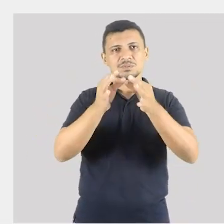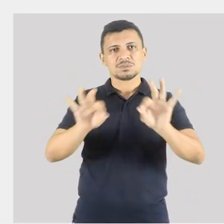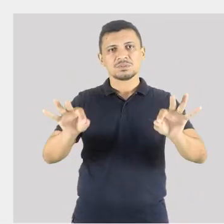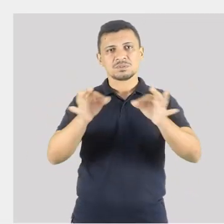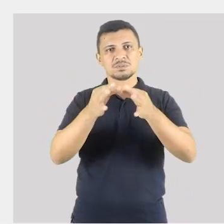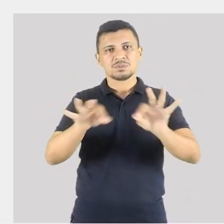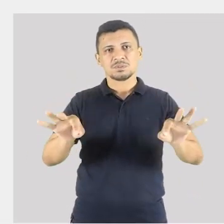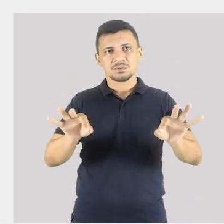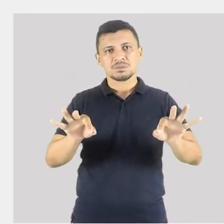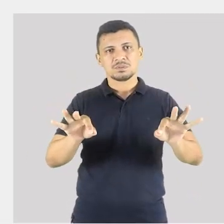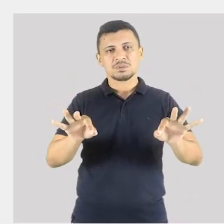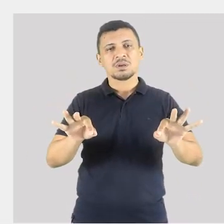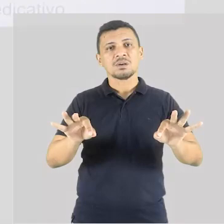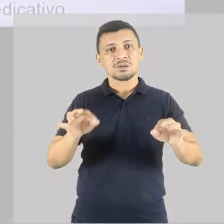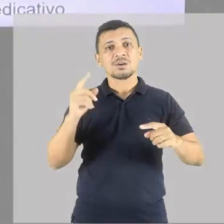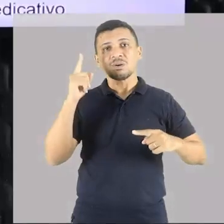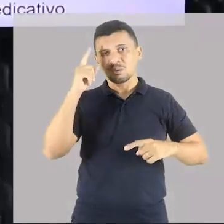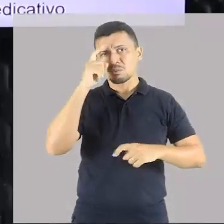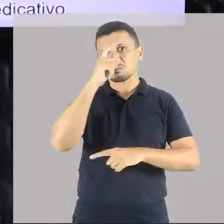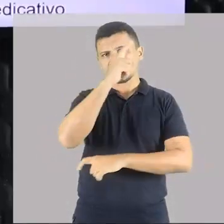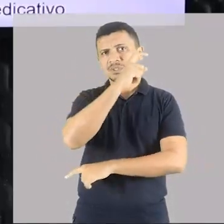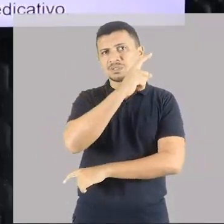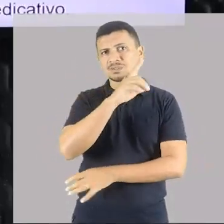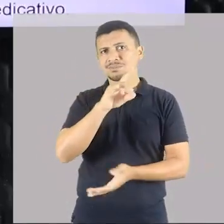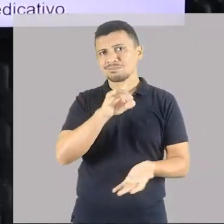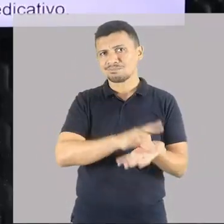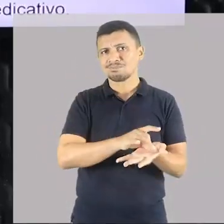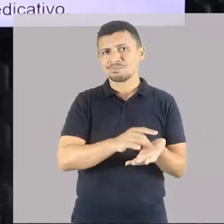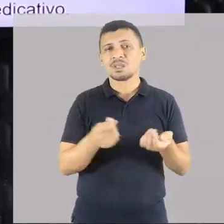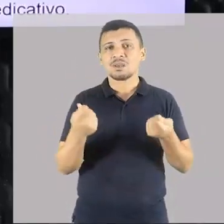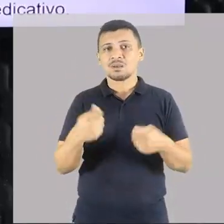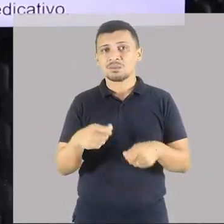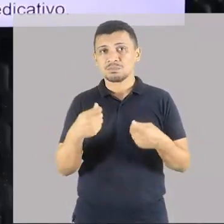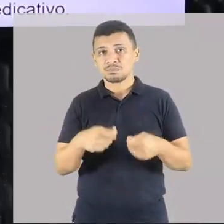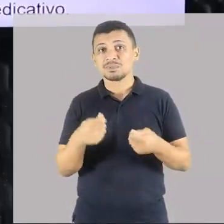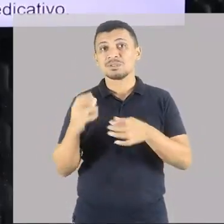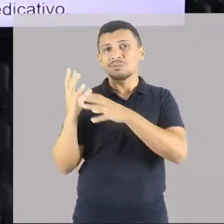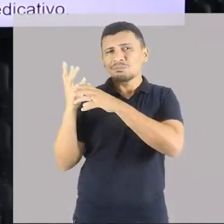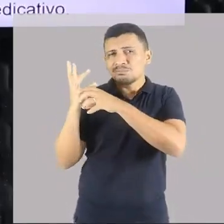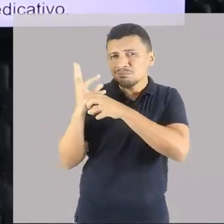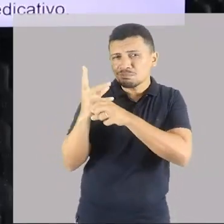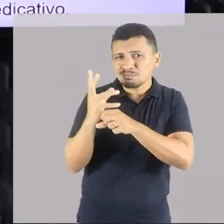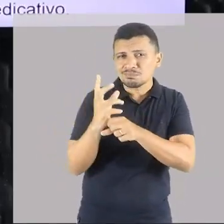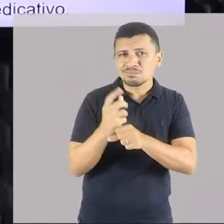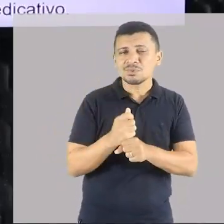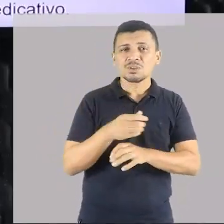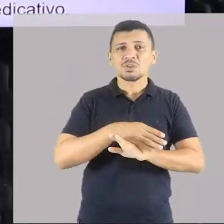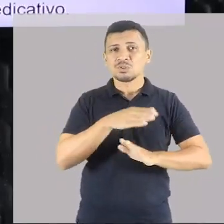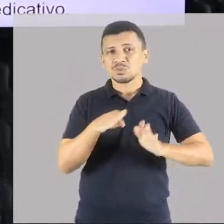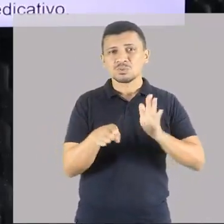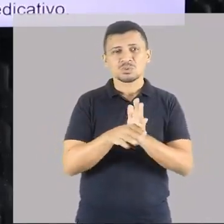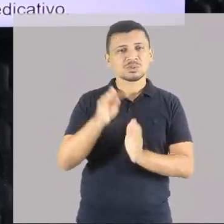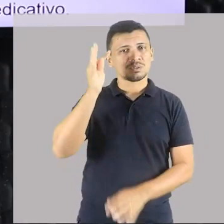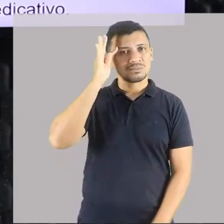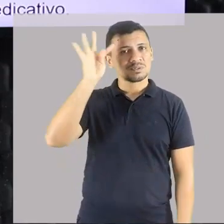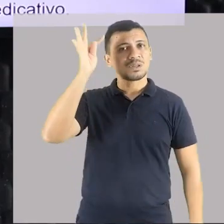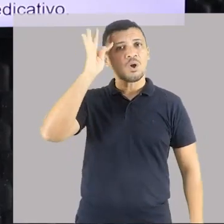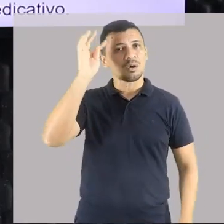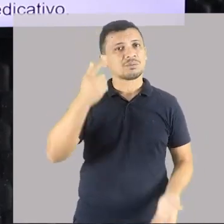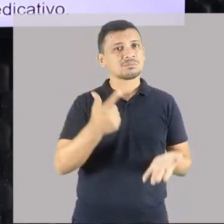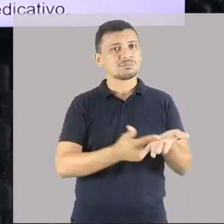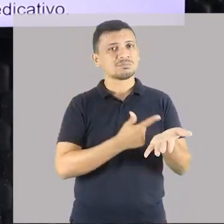elas são complexas mesmo, certo? E precisam fazer a revisão de toda a parte teórica do